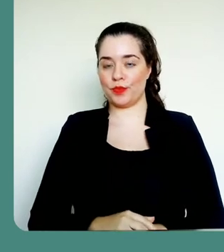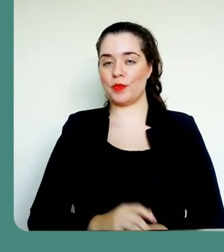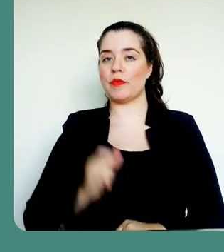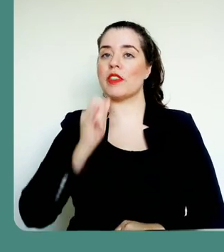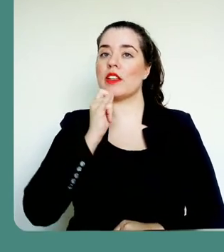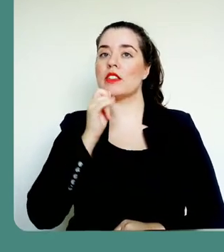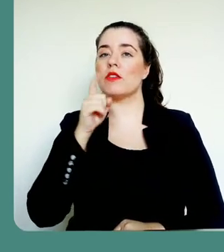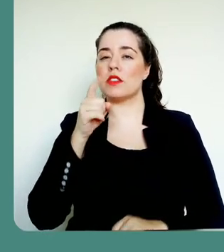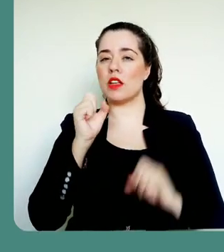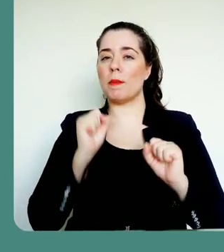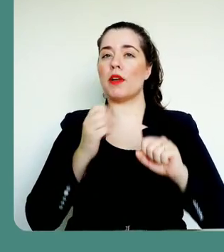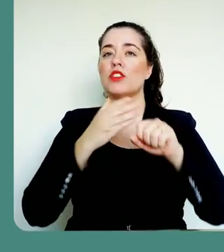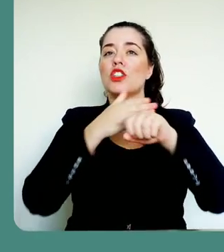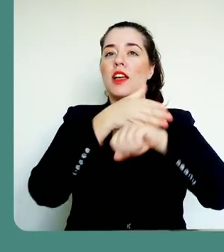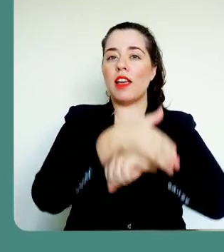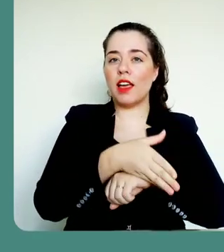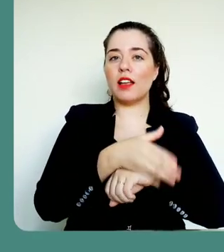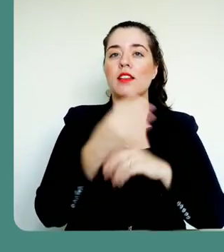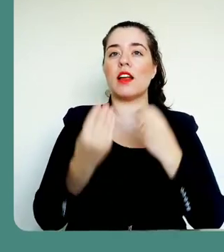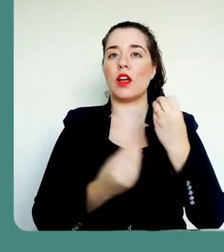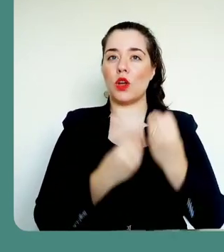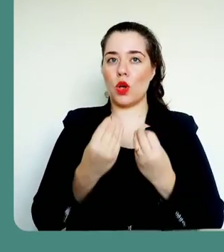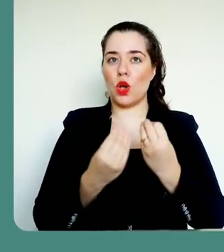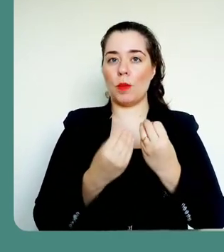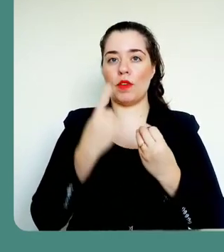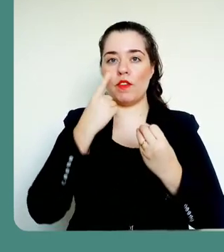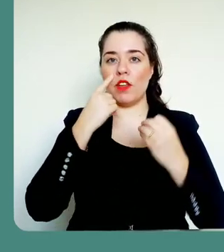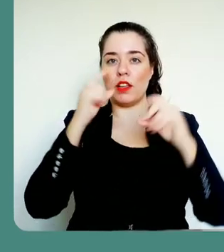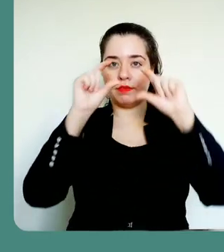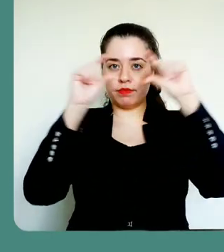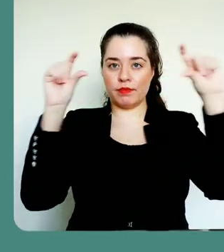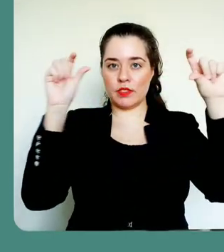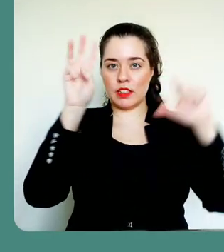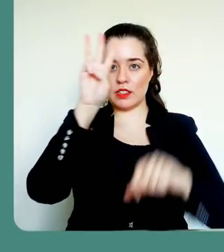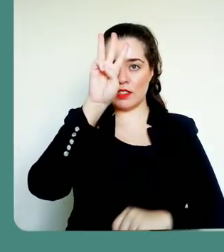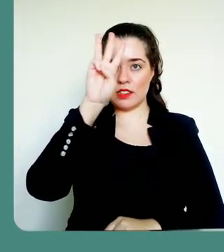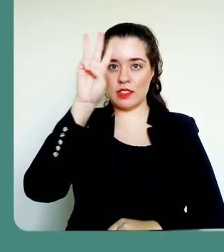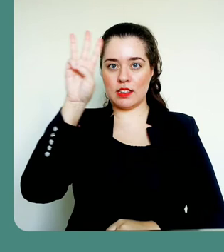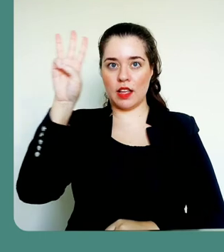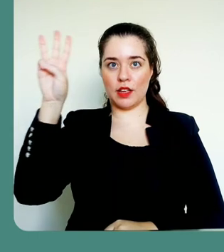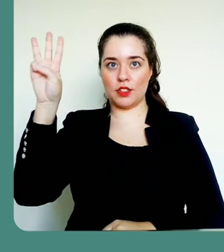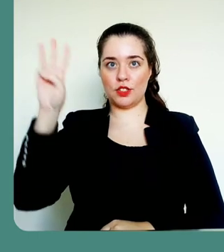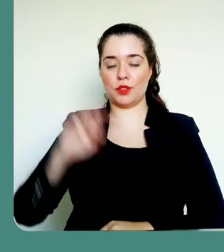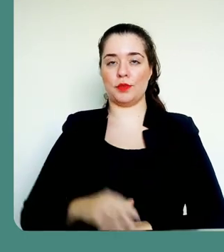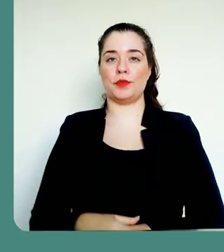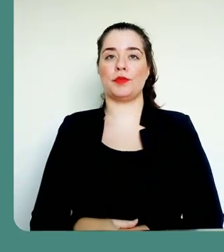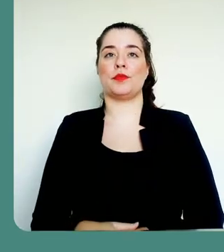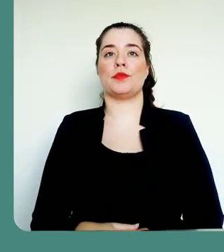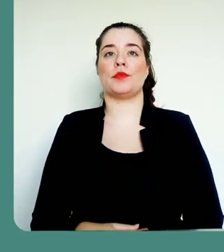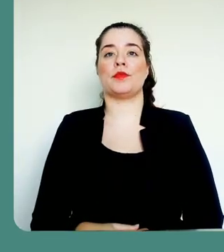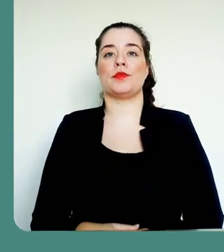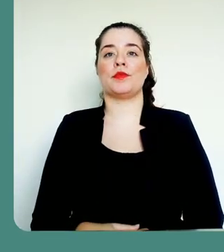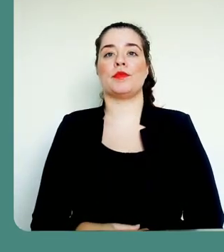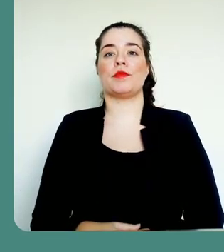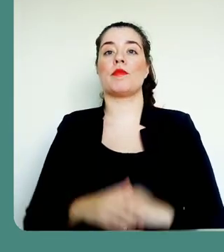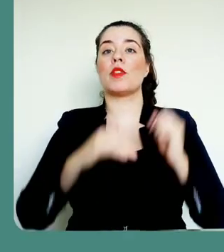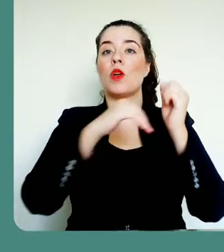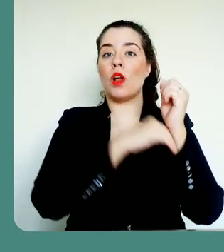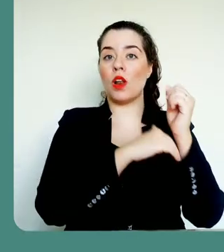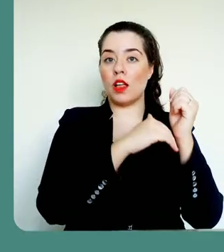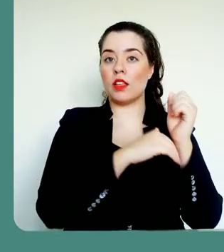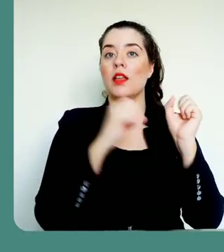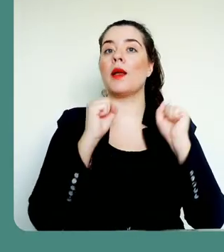vídeo. Você pode fazer o acesso da plataforma Visia a partir do seguinte endereço eletrônico,